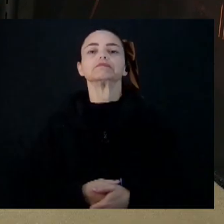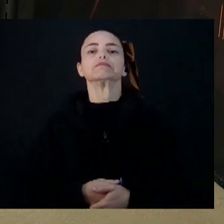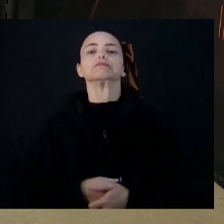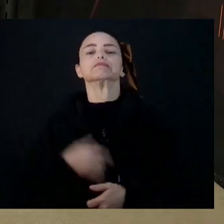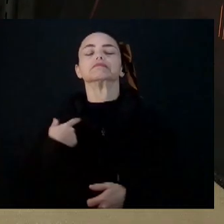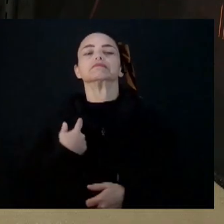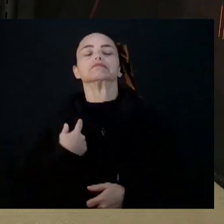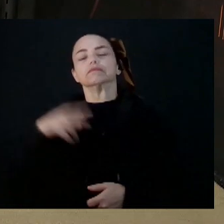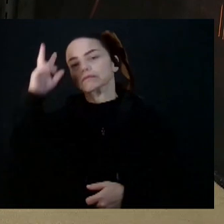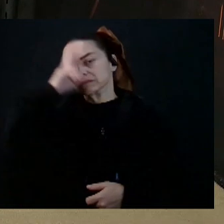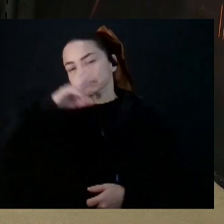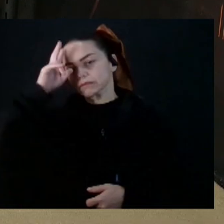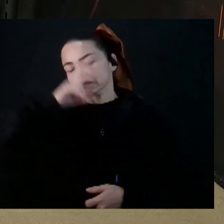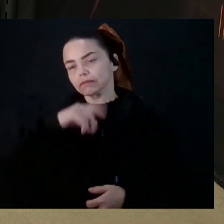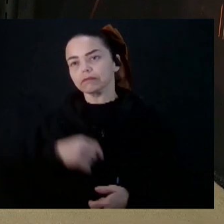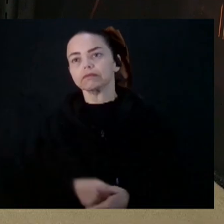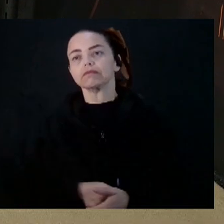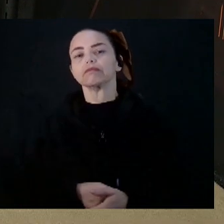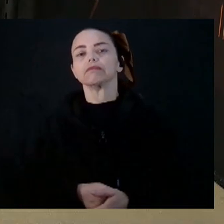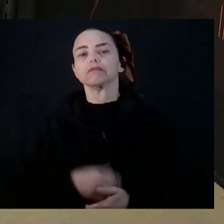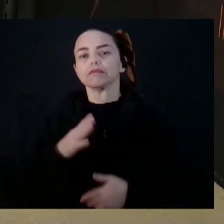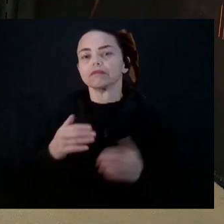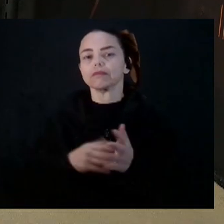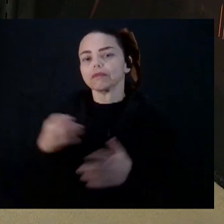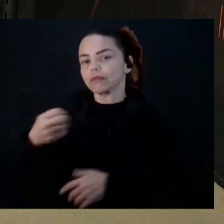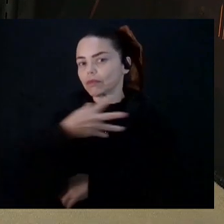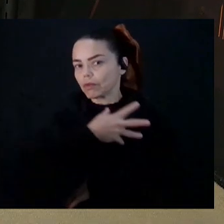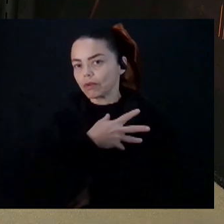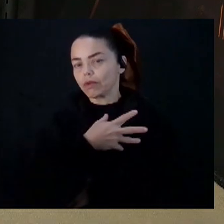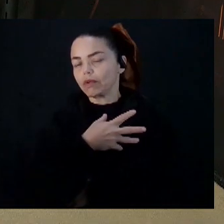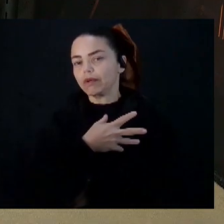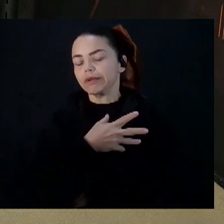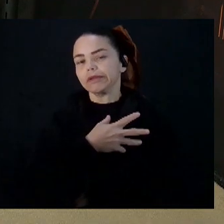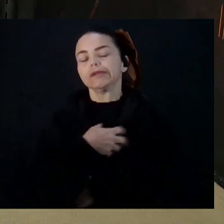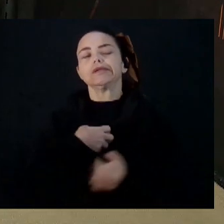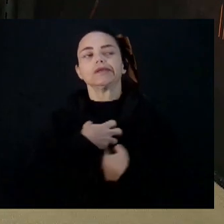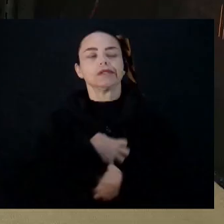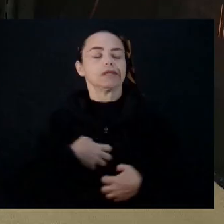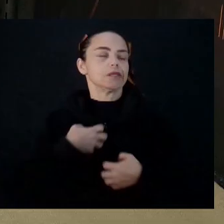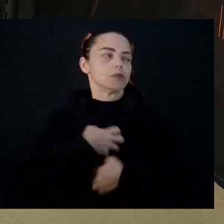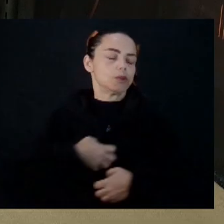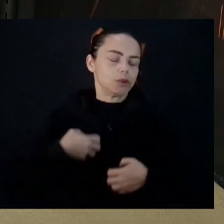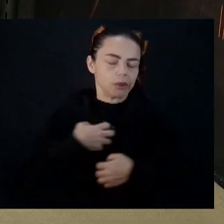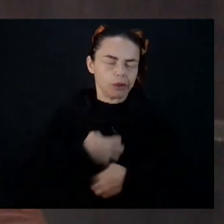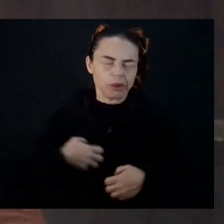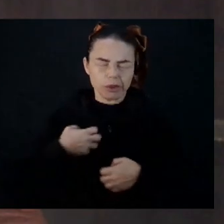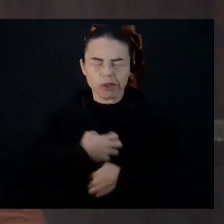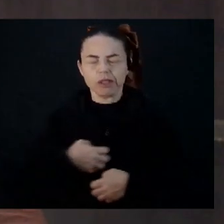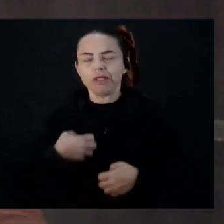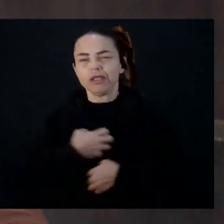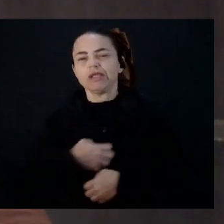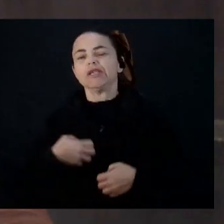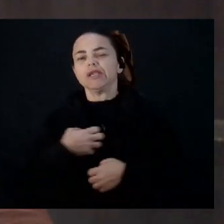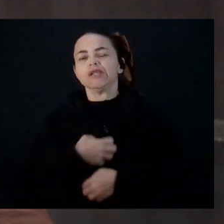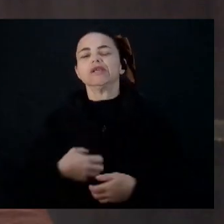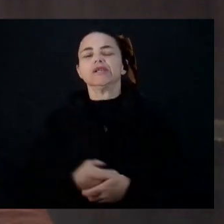salientar que tudo que é novo causa um certo desconforto, né, Tâmara? Isso, era exatamente isso que eu ia falar.